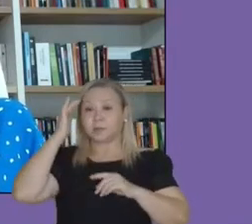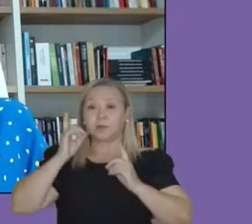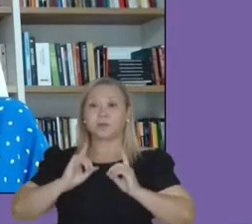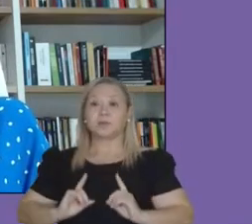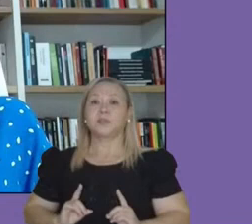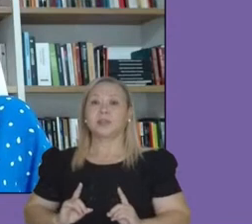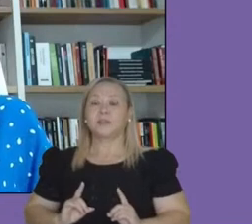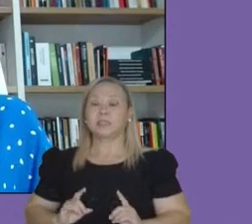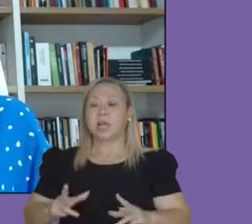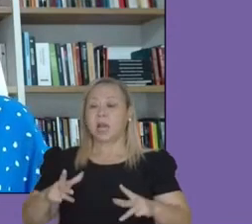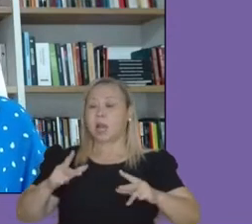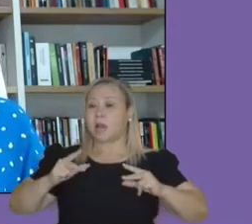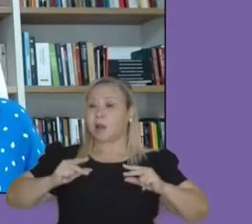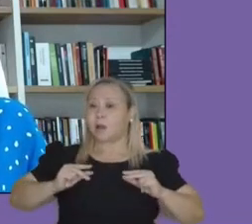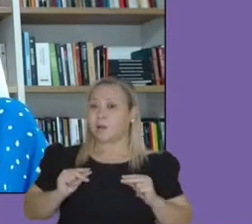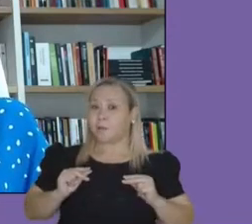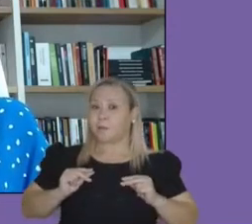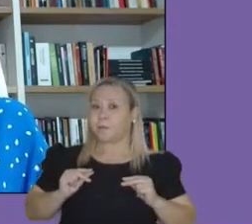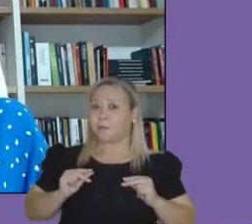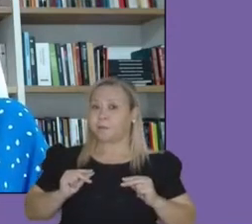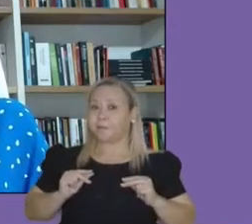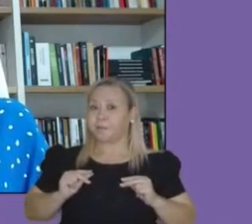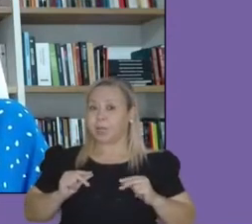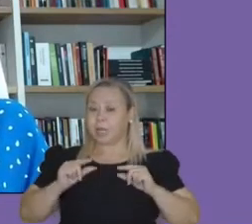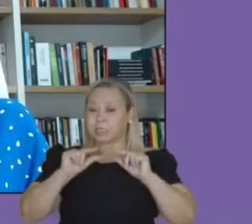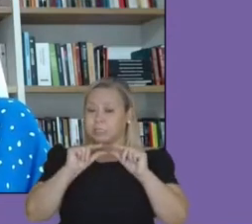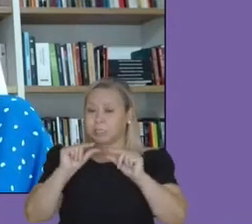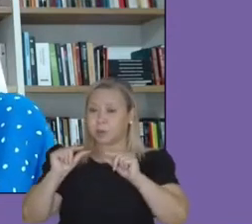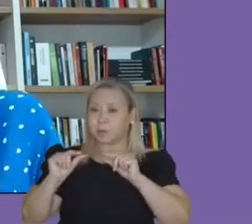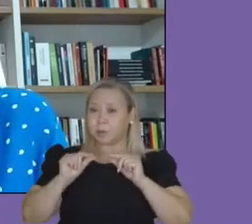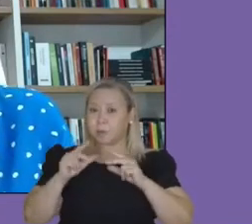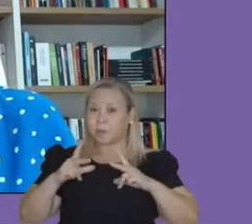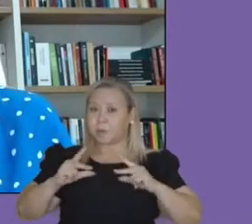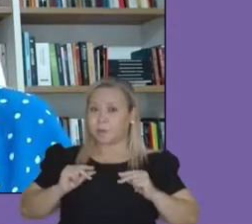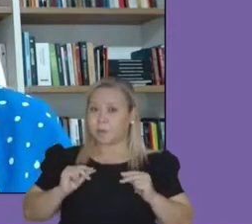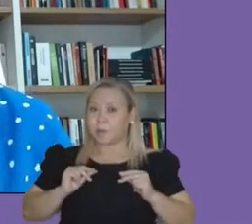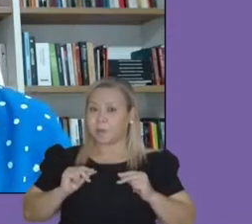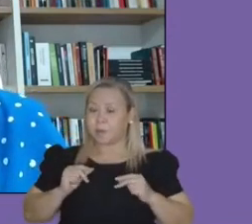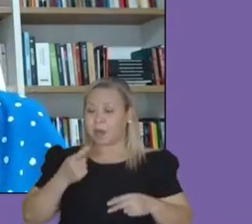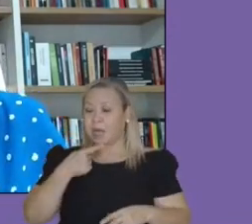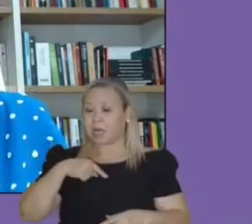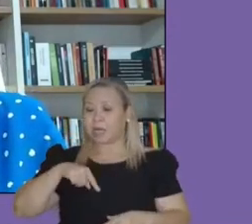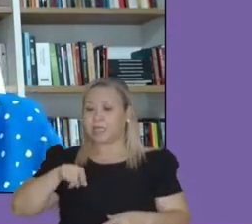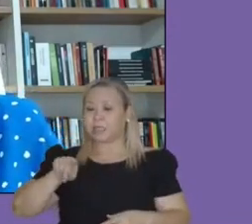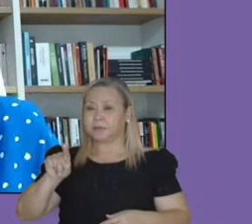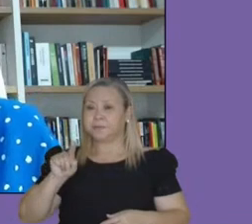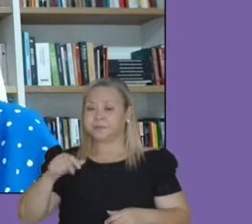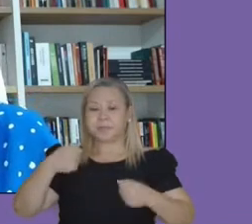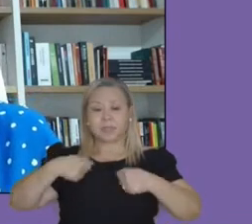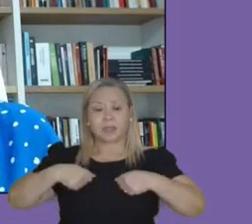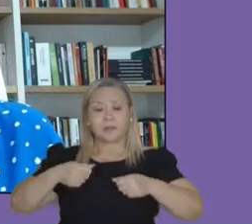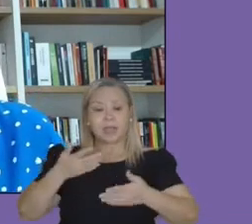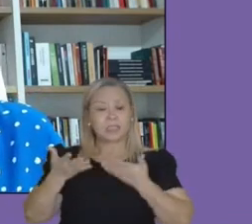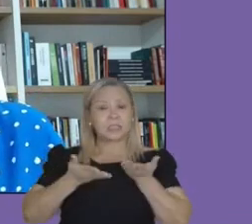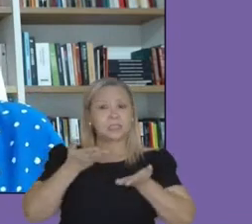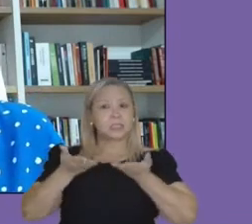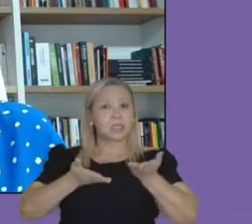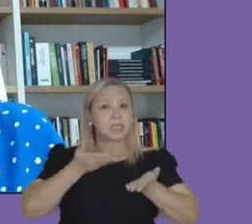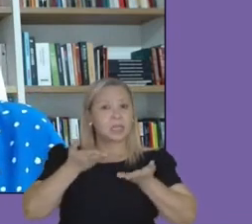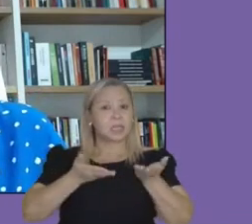deficiência merecem, as pessoas merecem e deveriam ser